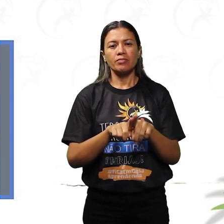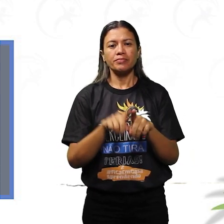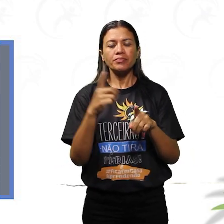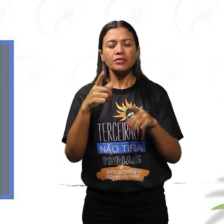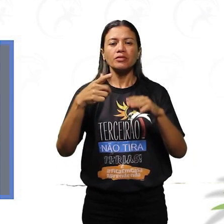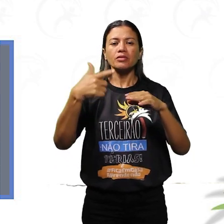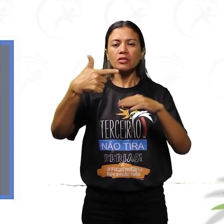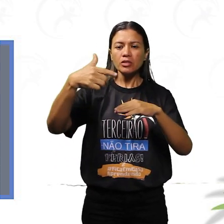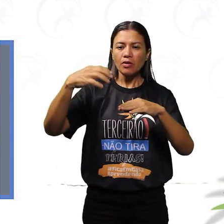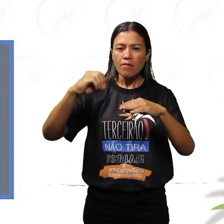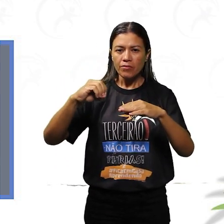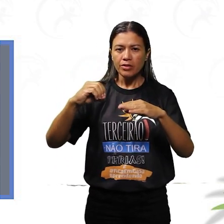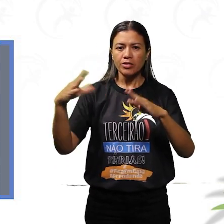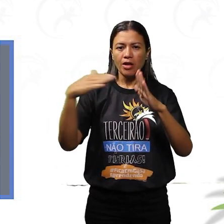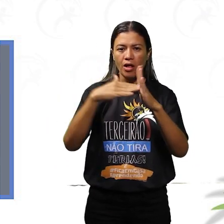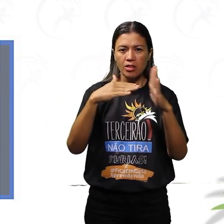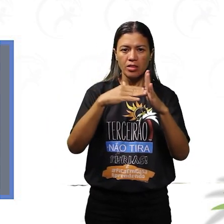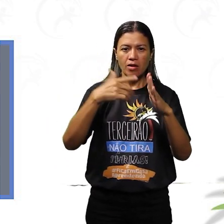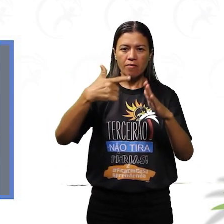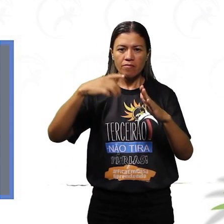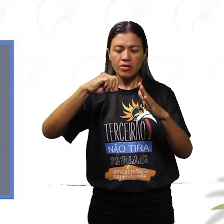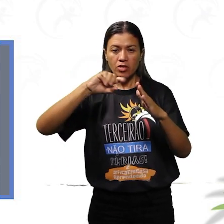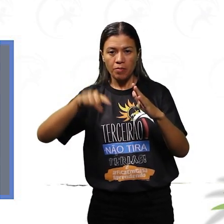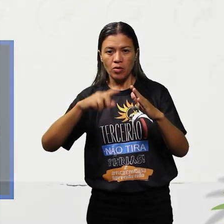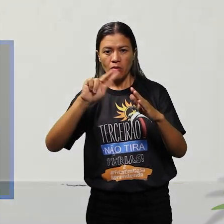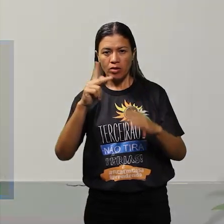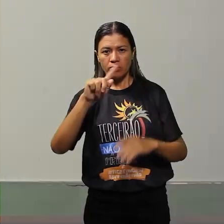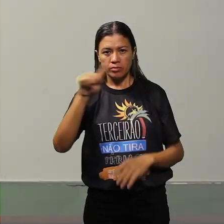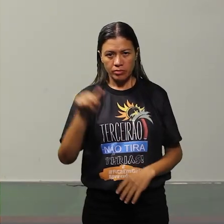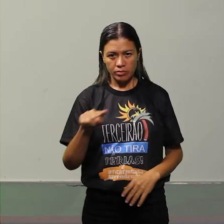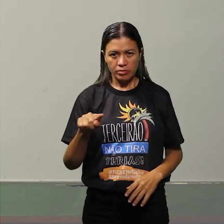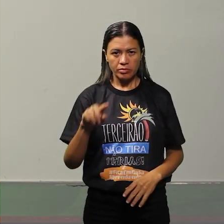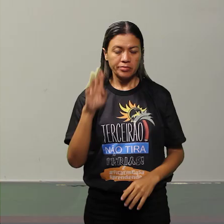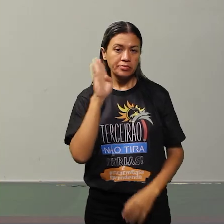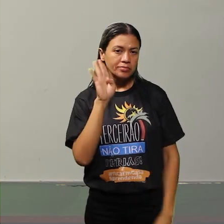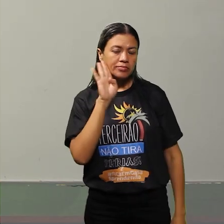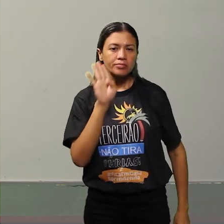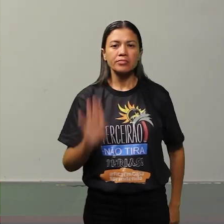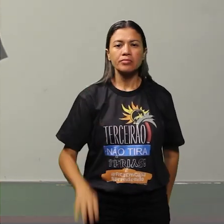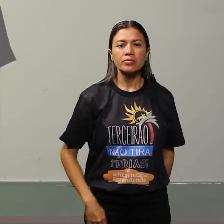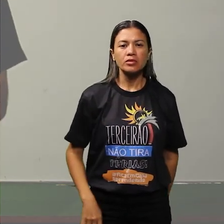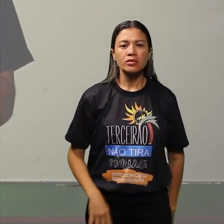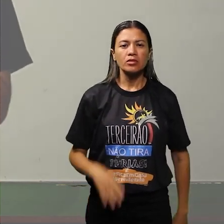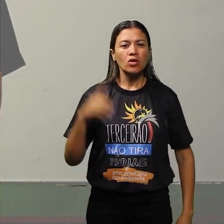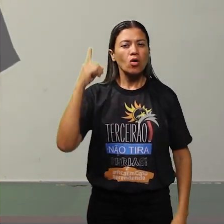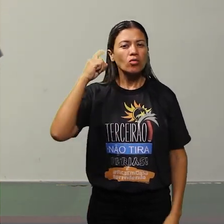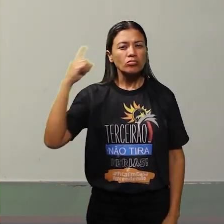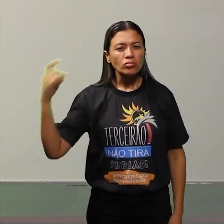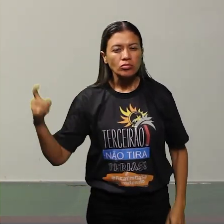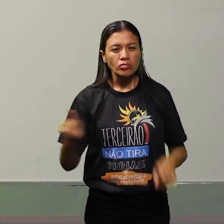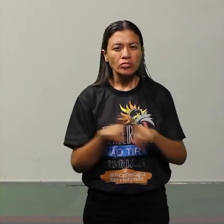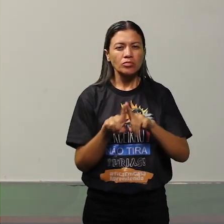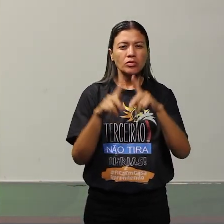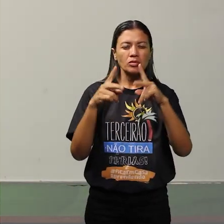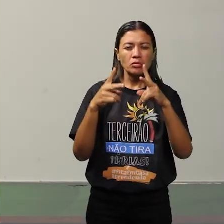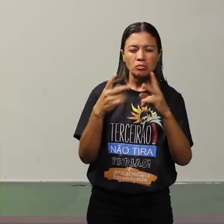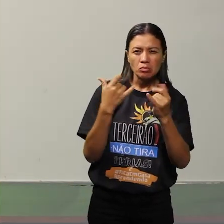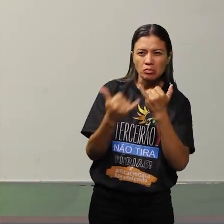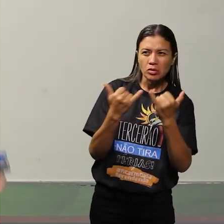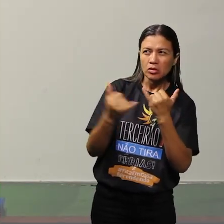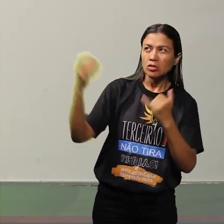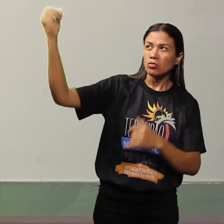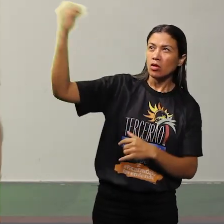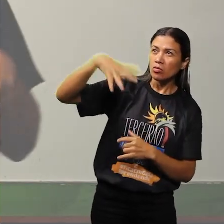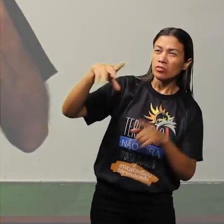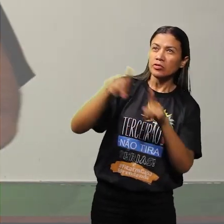frequência de 20 até 20 mil Hz, beleza? O som, assim como a luz, assim como a onda